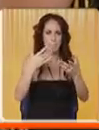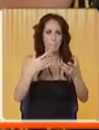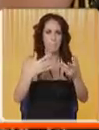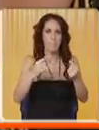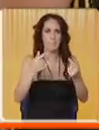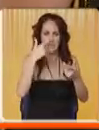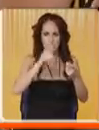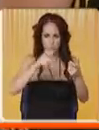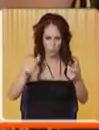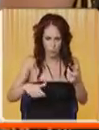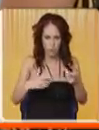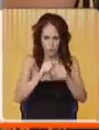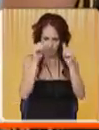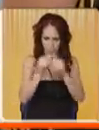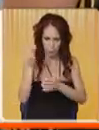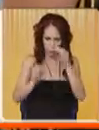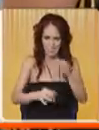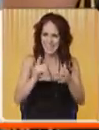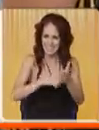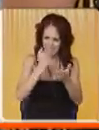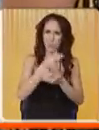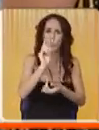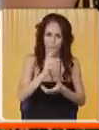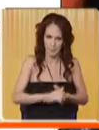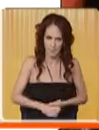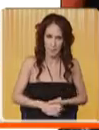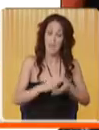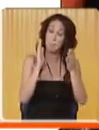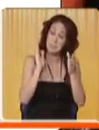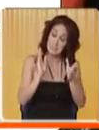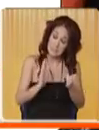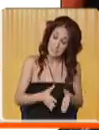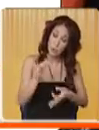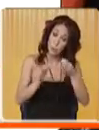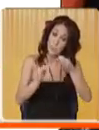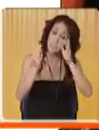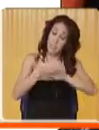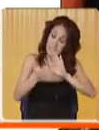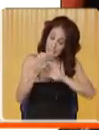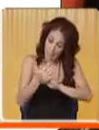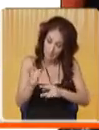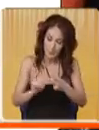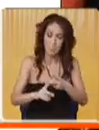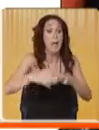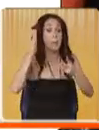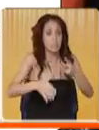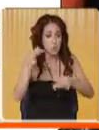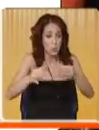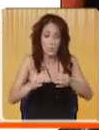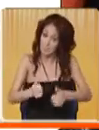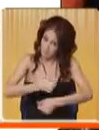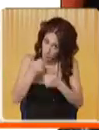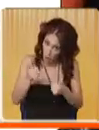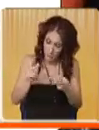mais proeminentes no sistema de justiça, são sempre: precisamos de uma justiça mais célere, precisamos de uma justiça mais